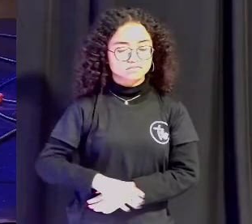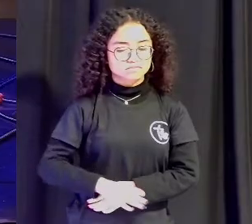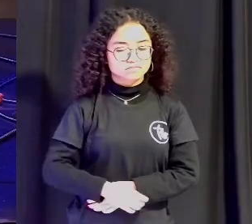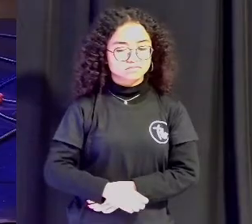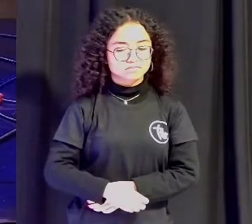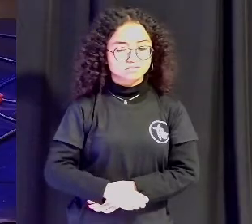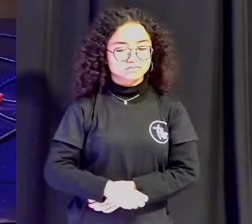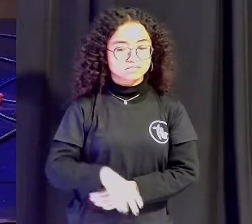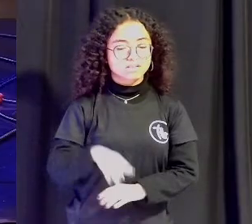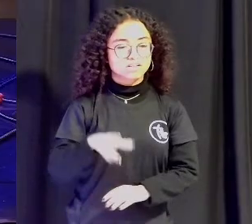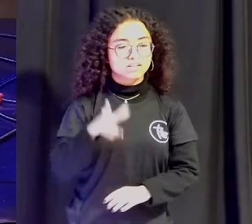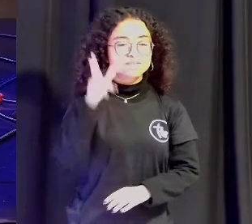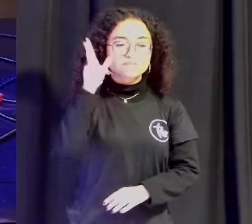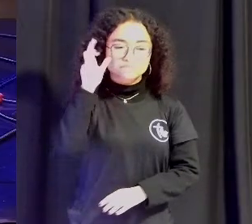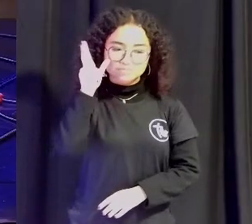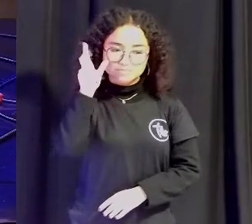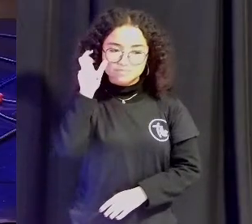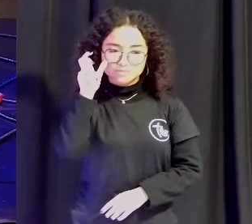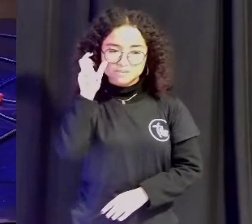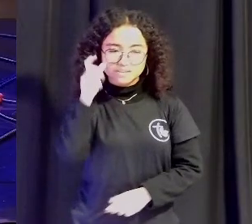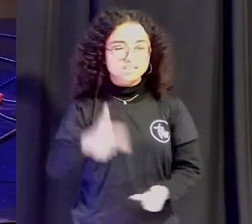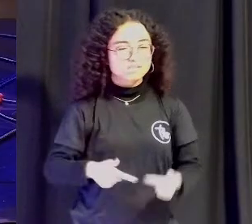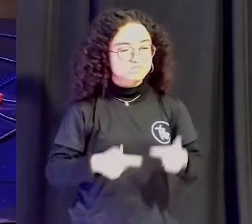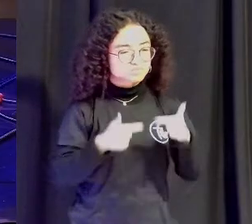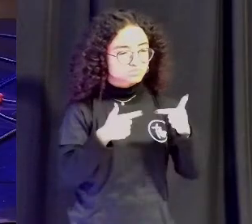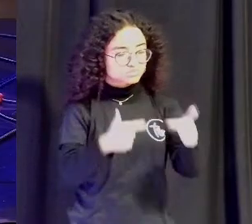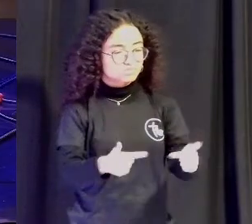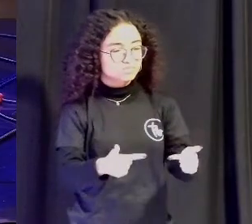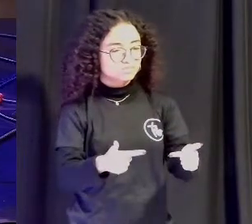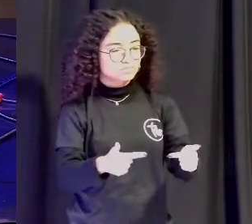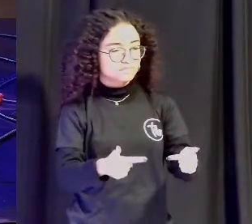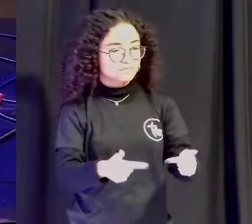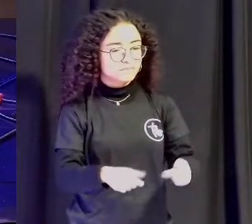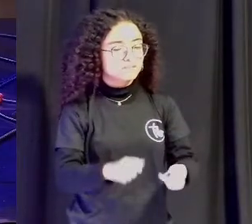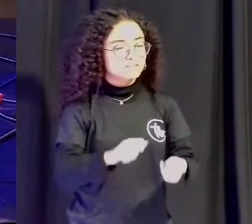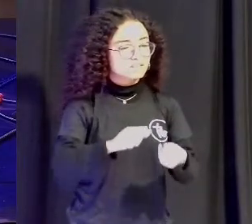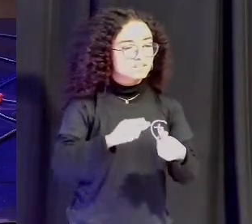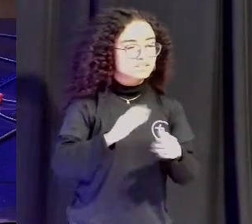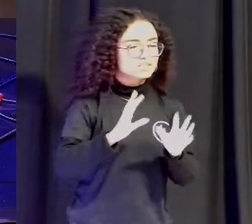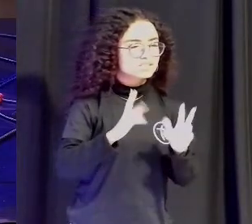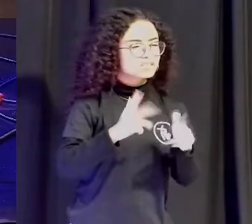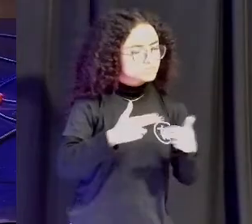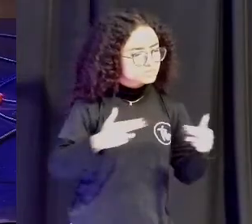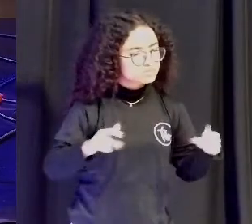que puderam ouvir da Tua obra, daquilo que o Senhor já fez por eles,